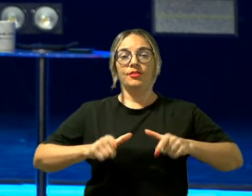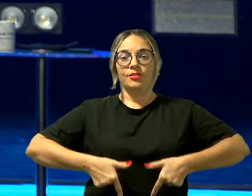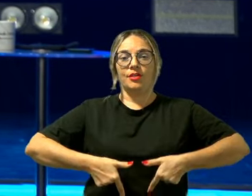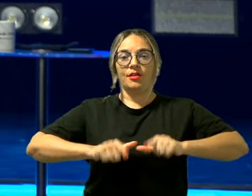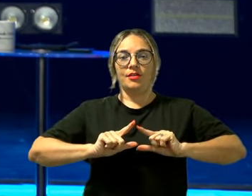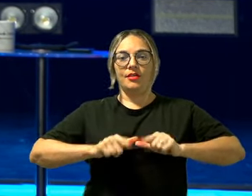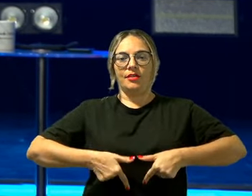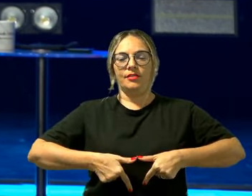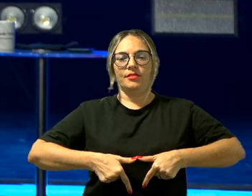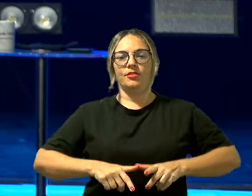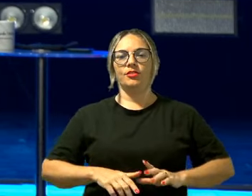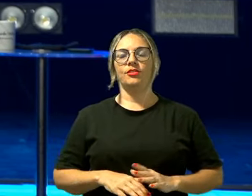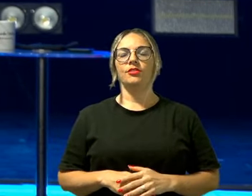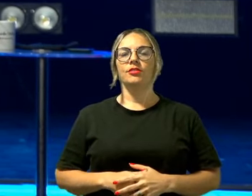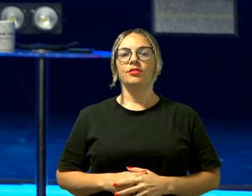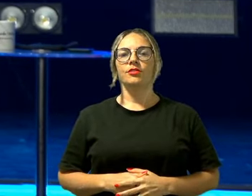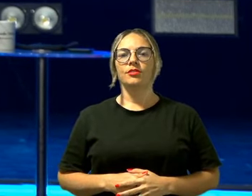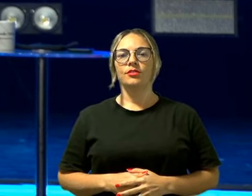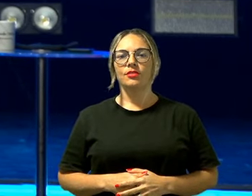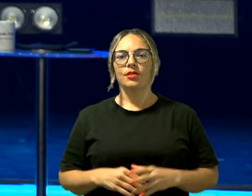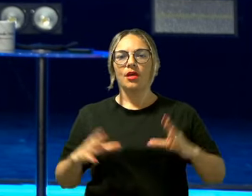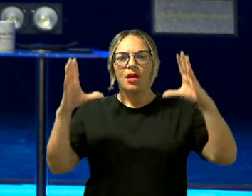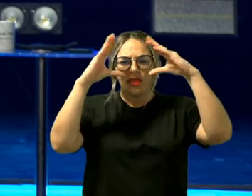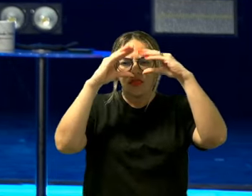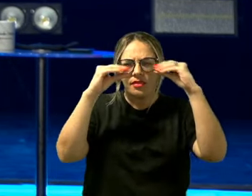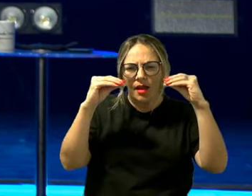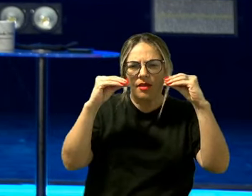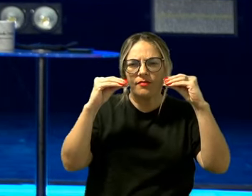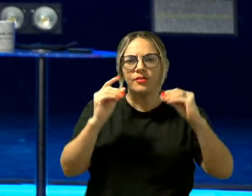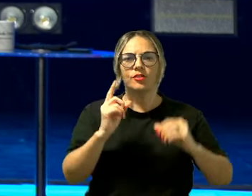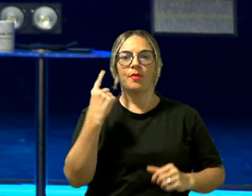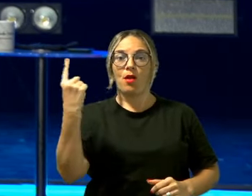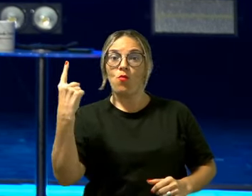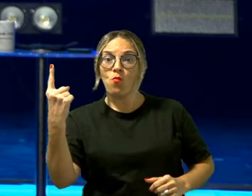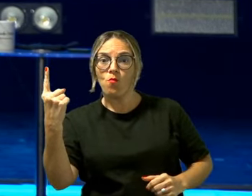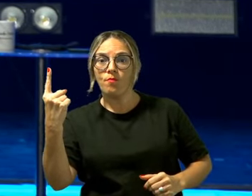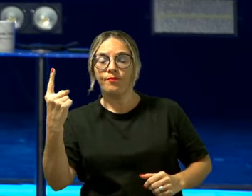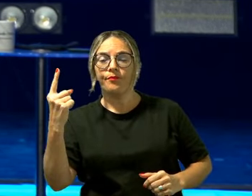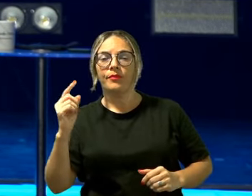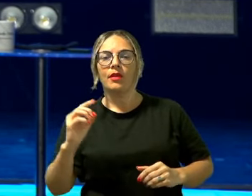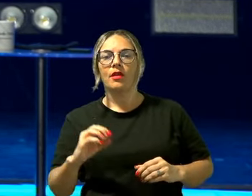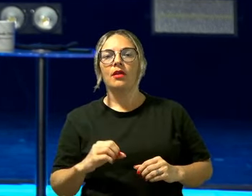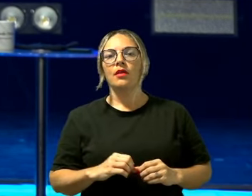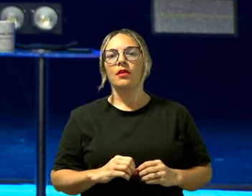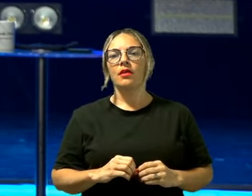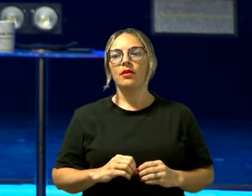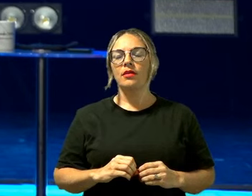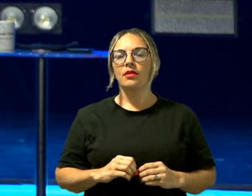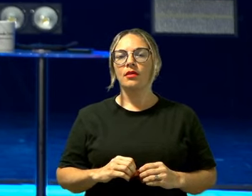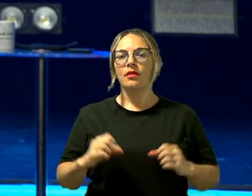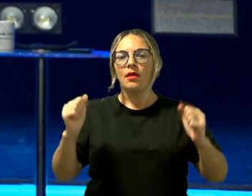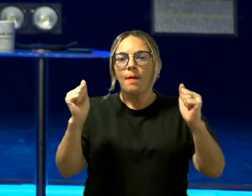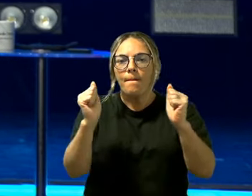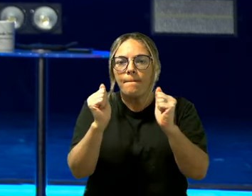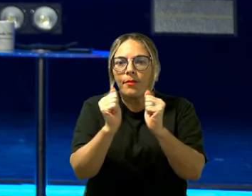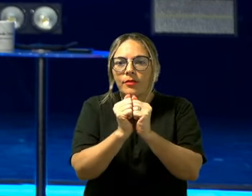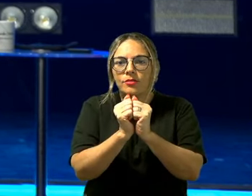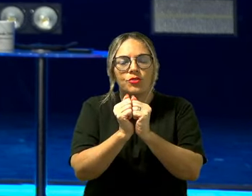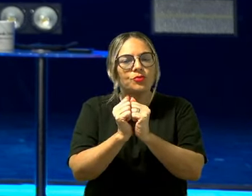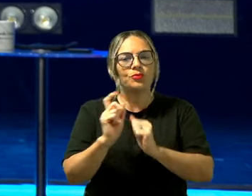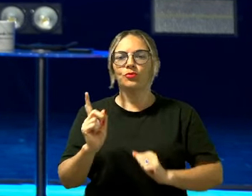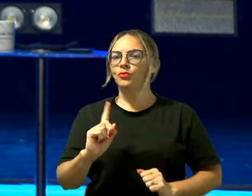um e luz para outro, de modo que os egípcios não puderam aproximar-se dos israelitas durante toda a